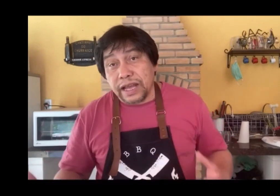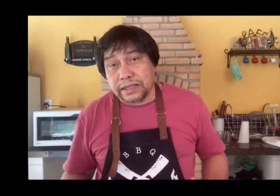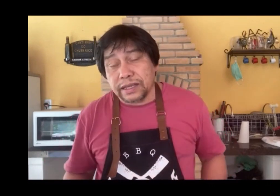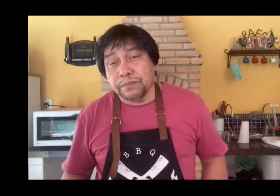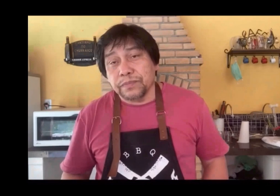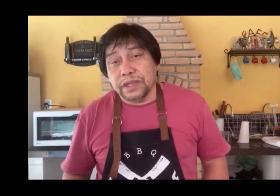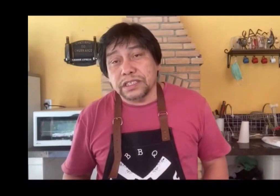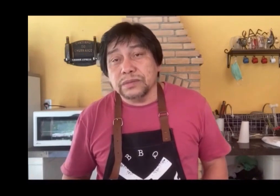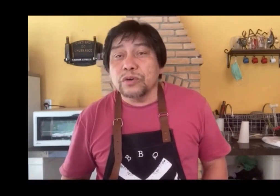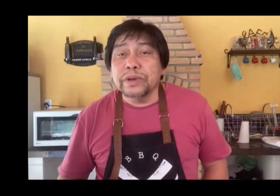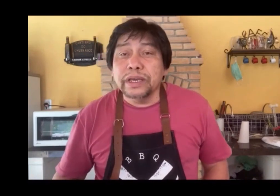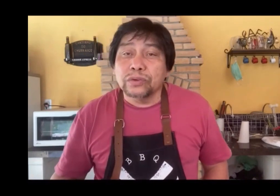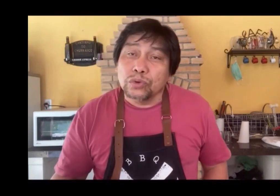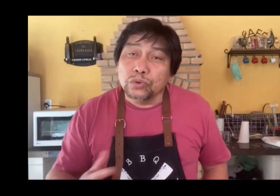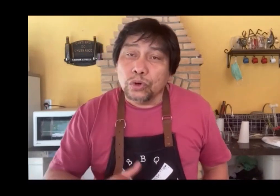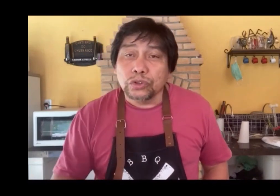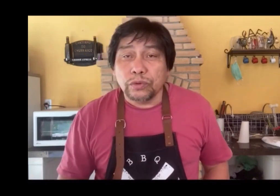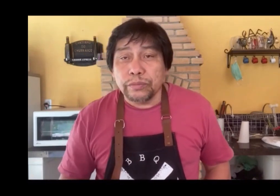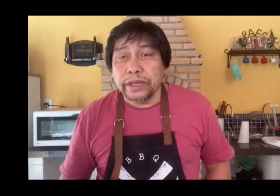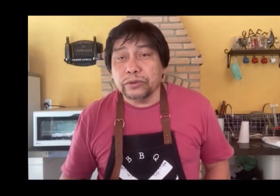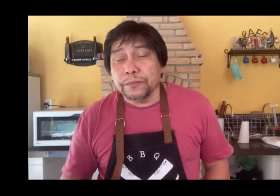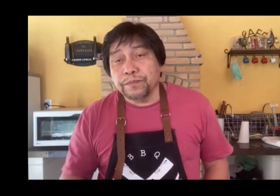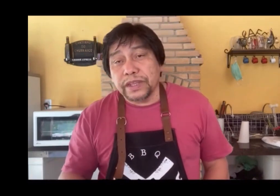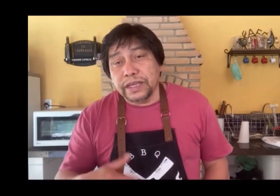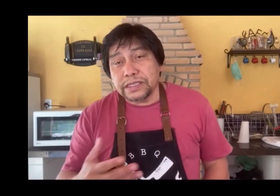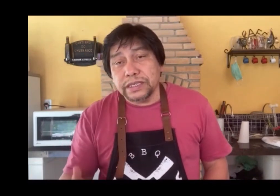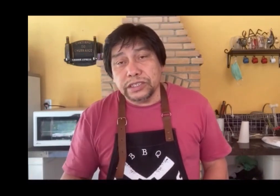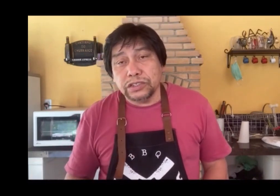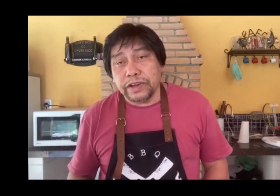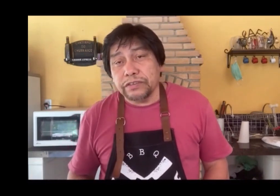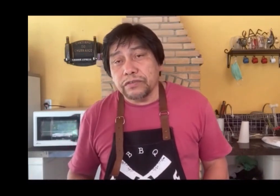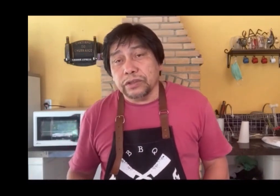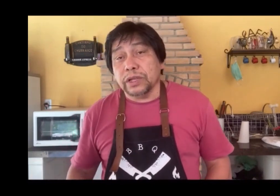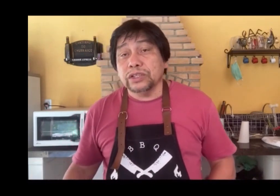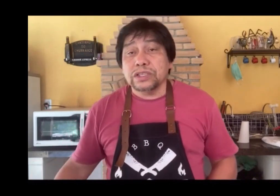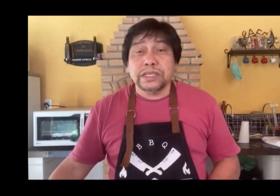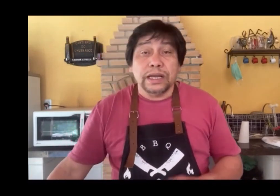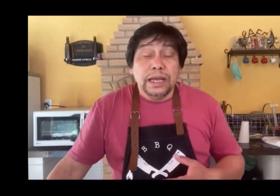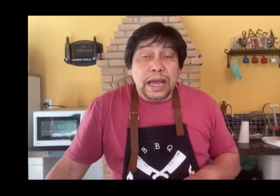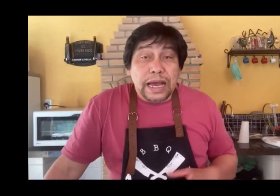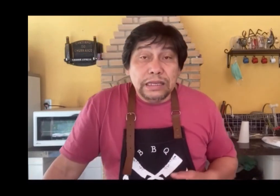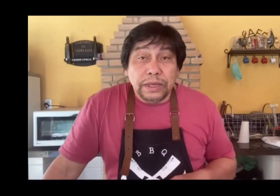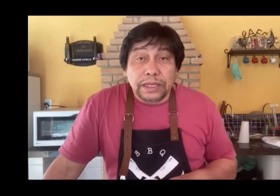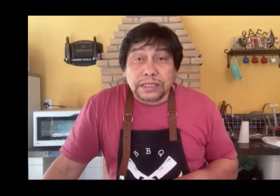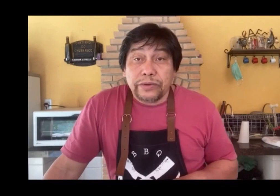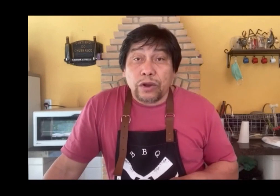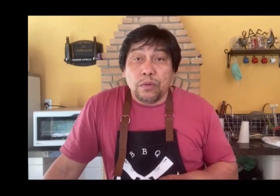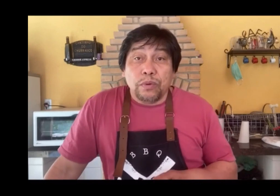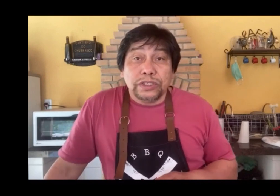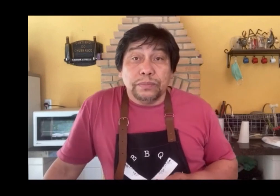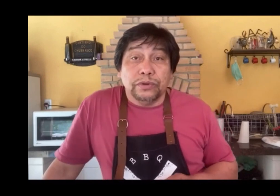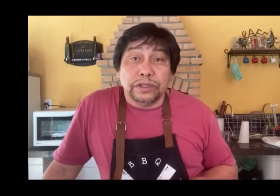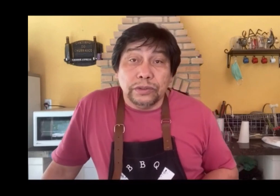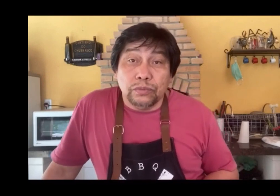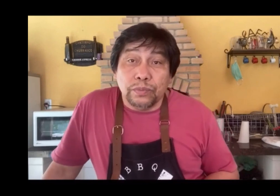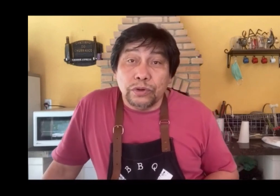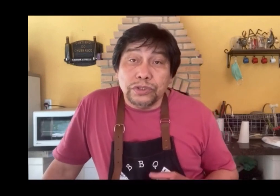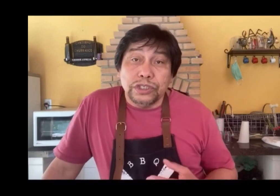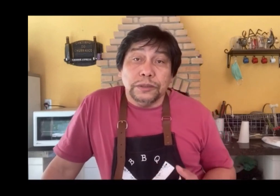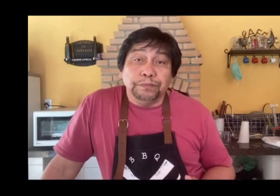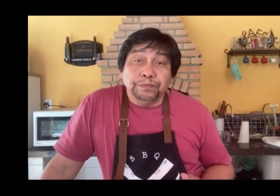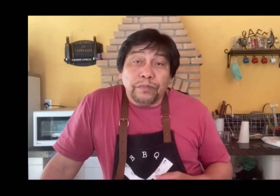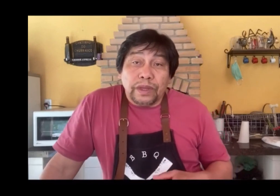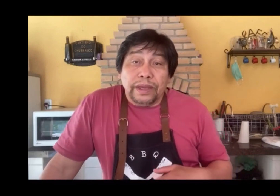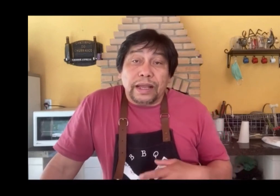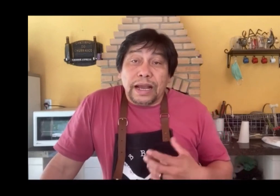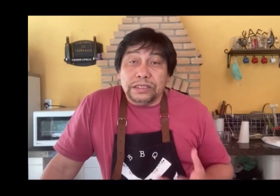mais farta nesse momento ou no outro momento. E assim a gente vai vivendo. A nossa alimentação é composta, portanto, um pouco